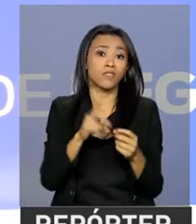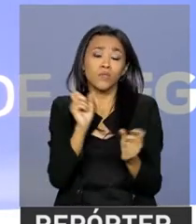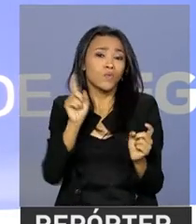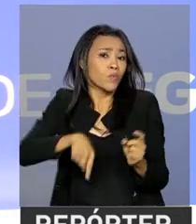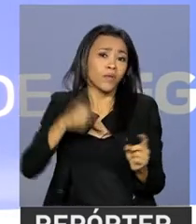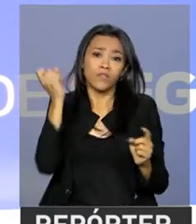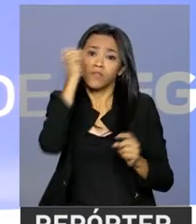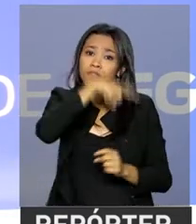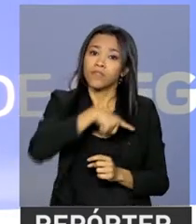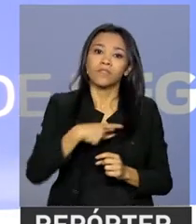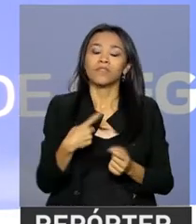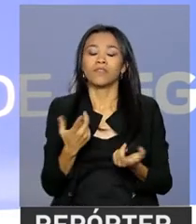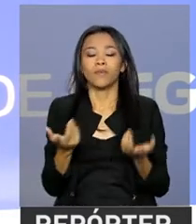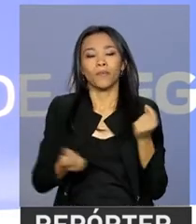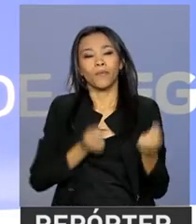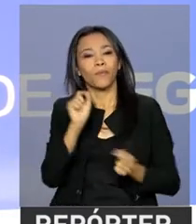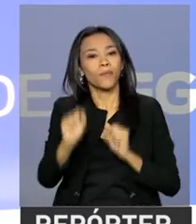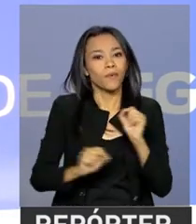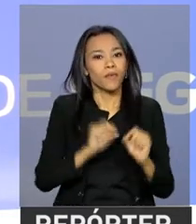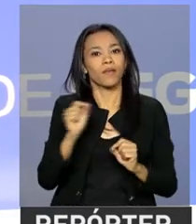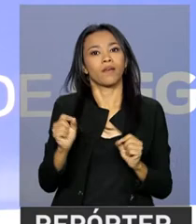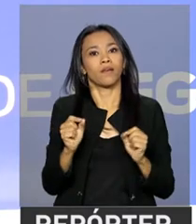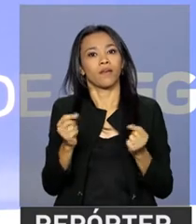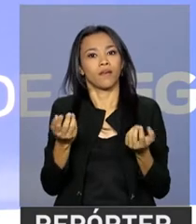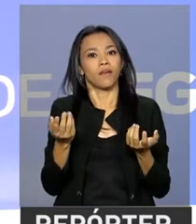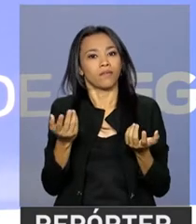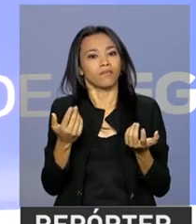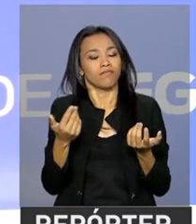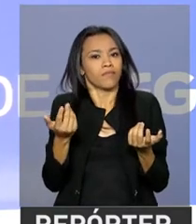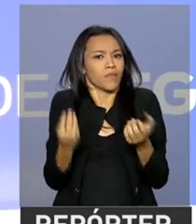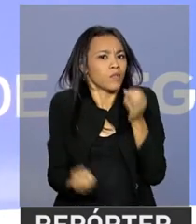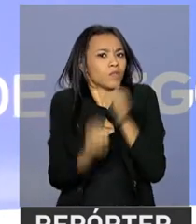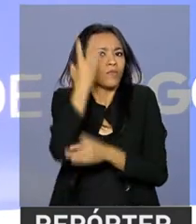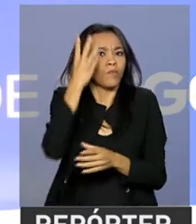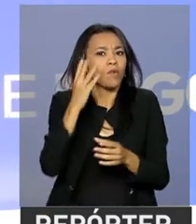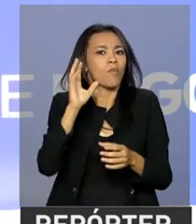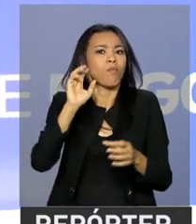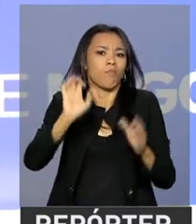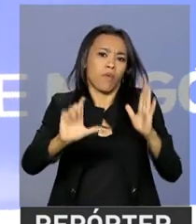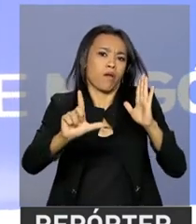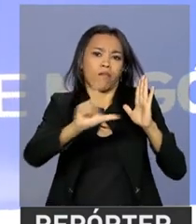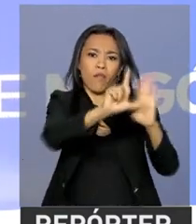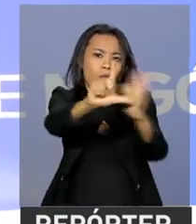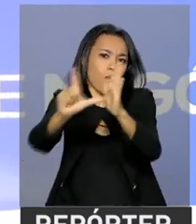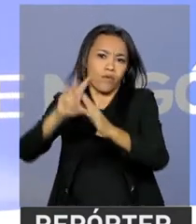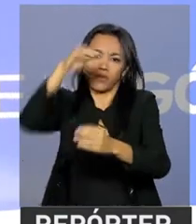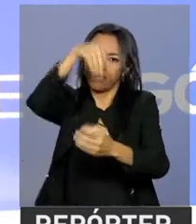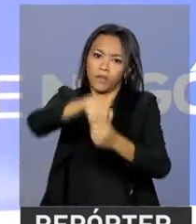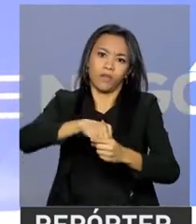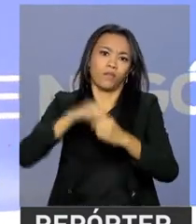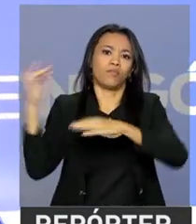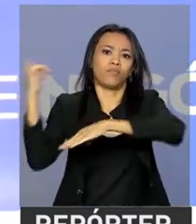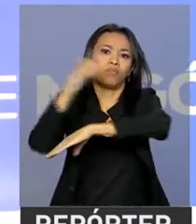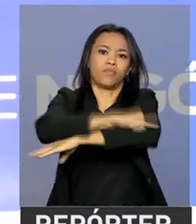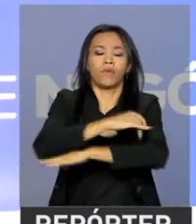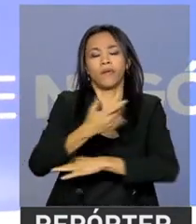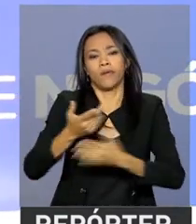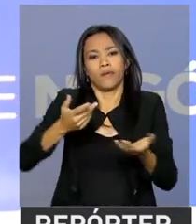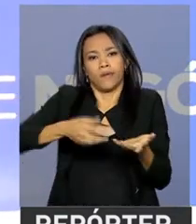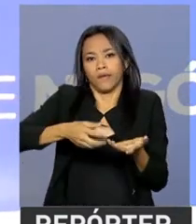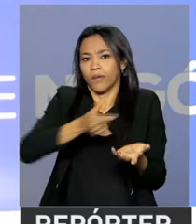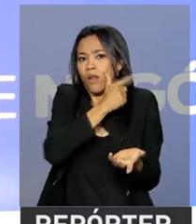difícil fazer negócio e ingressar para os aeroportos brasileiros com uma lanchonete com café com